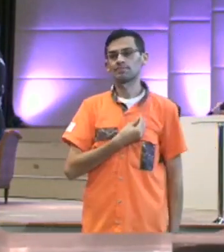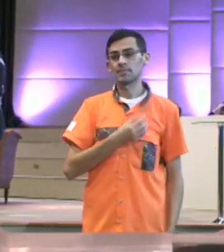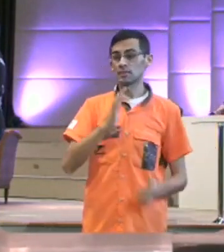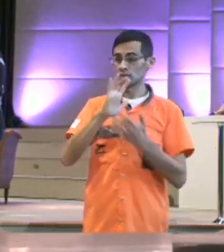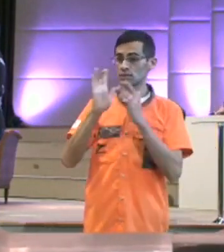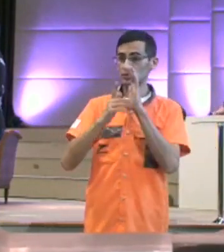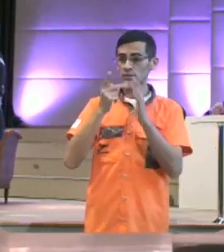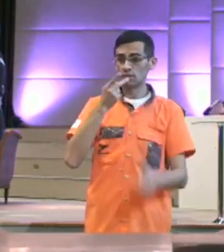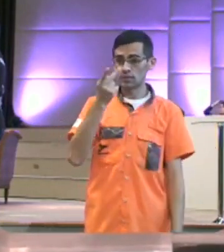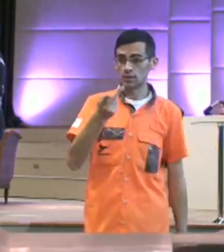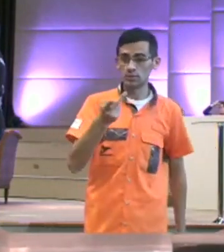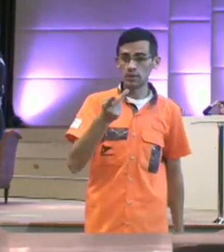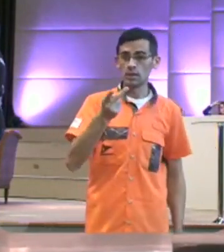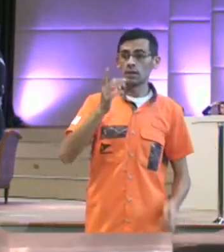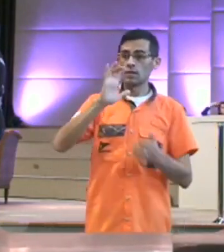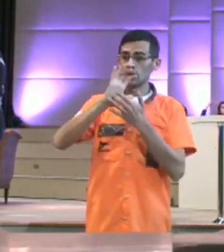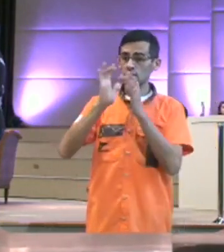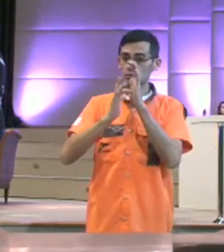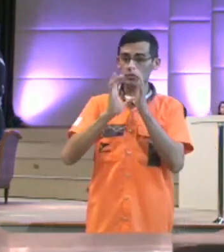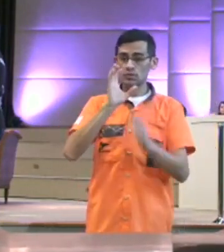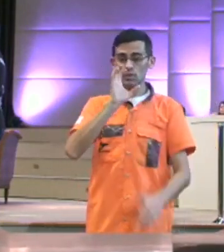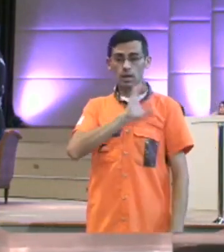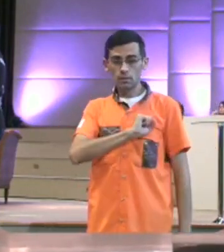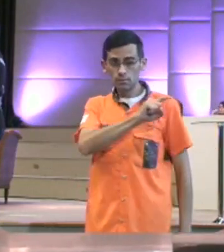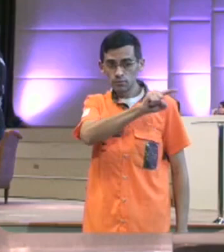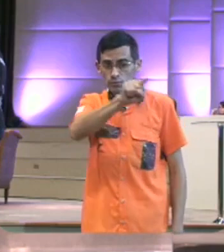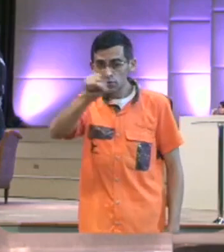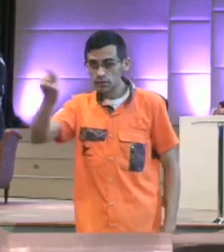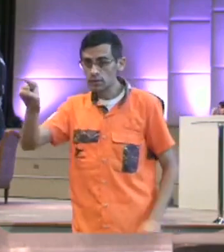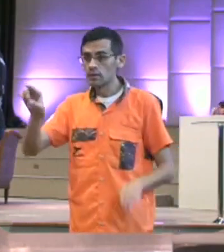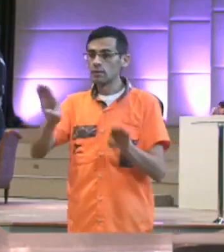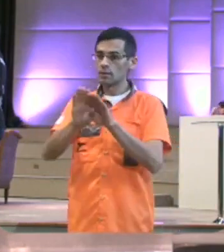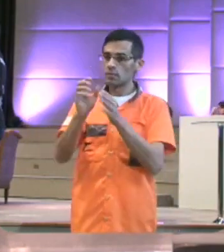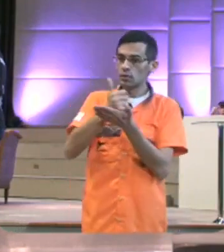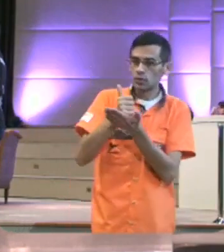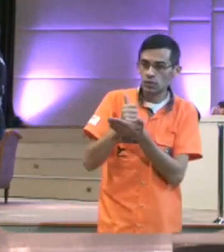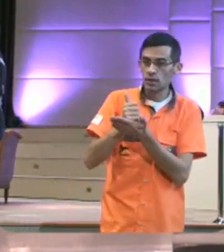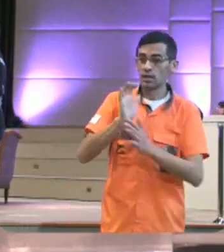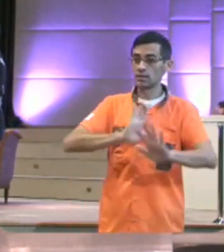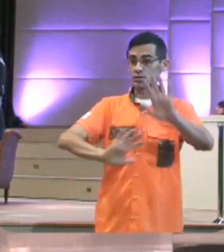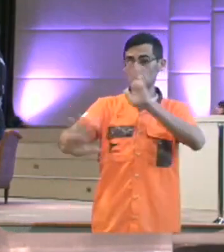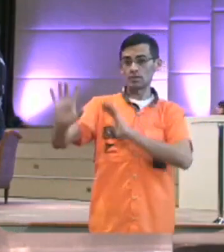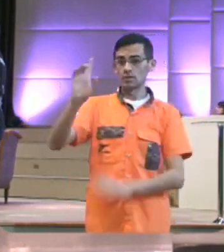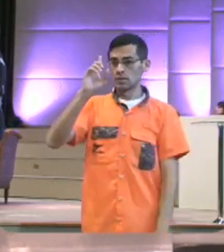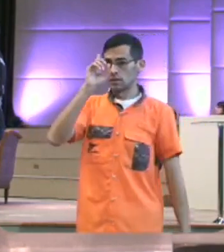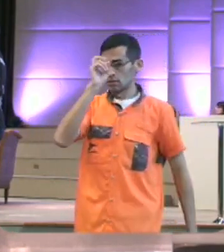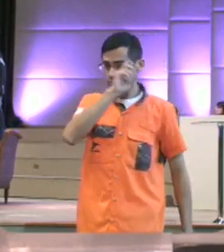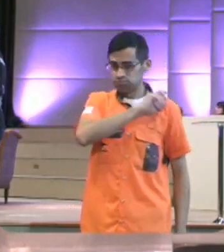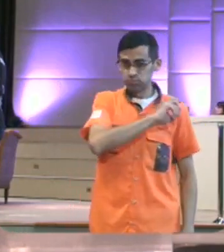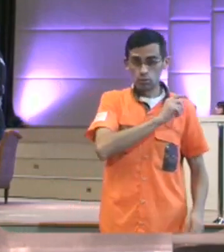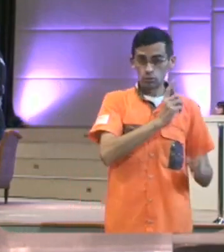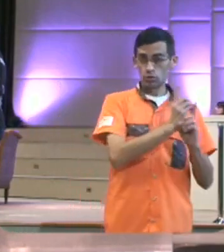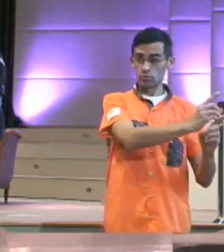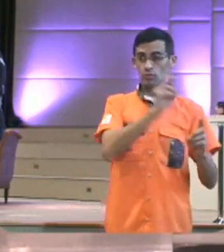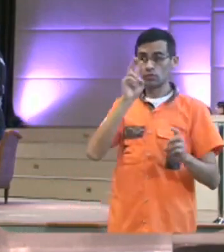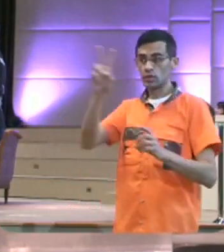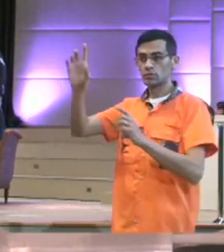dizendo. Eu amo vocês e continuo no controle, mesmo quando vocês enxergarem que eu fui pregado na